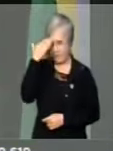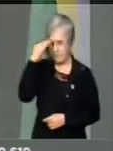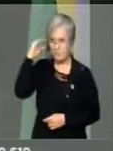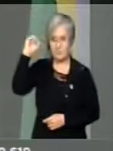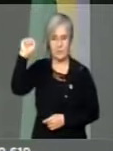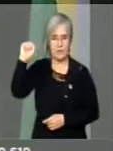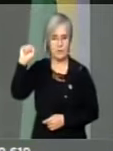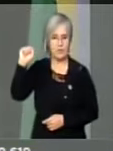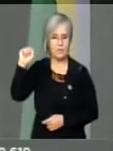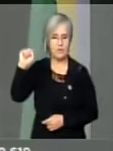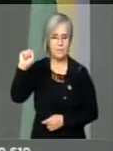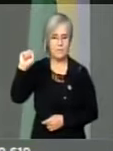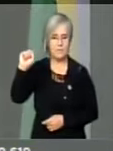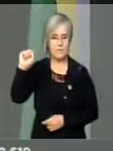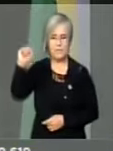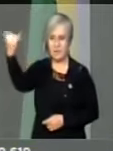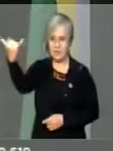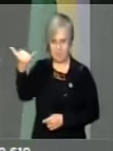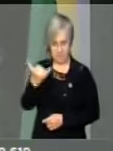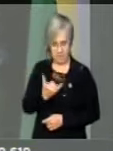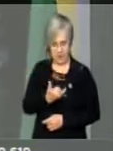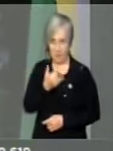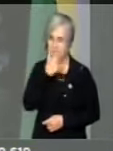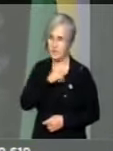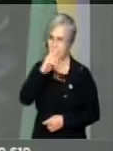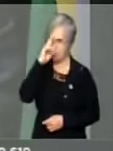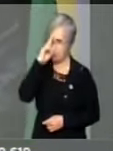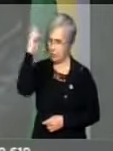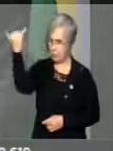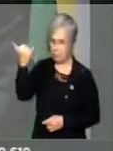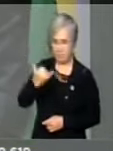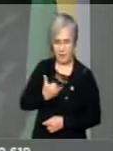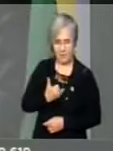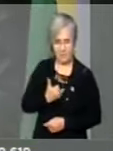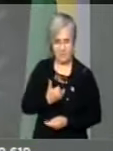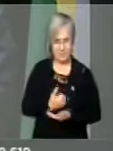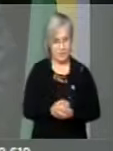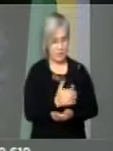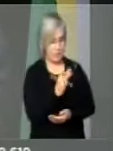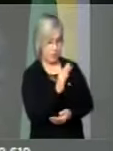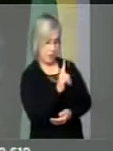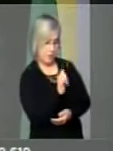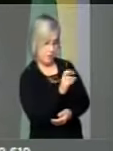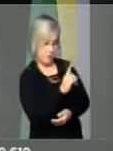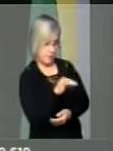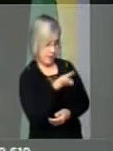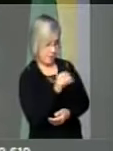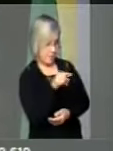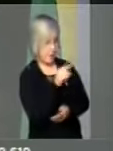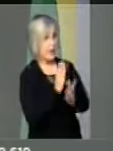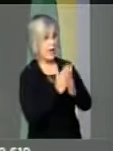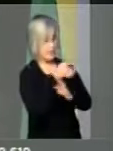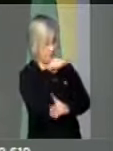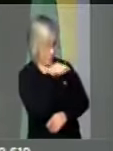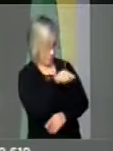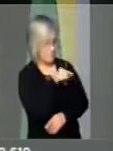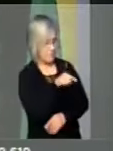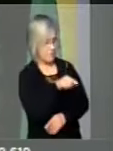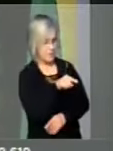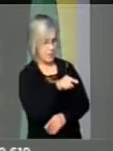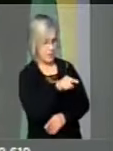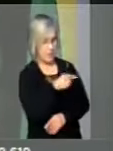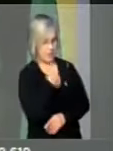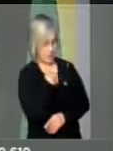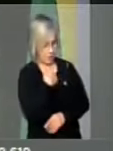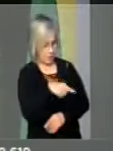profética naquele momento, era o Senhor dizendo através do Fernando para mim, dizendo, Flavinho, através de você, eu